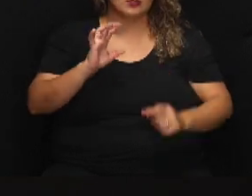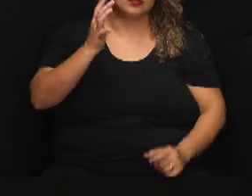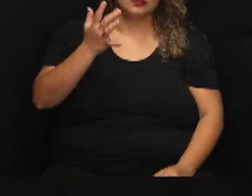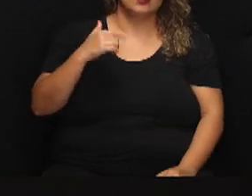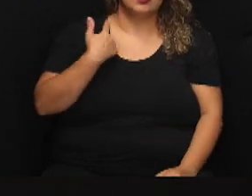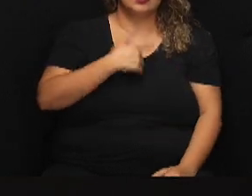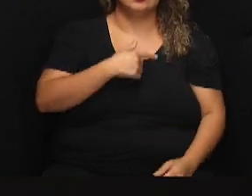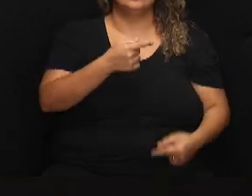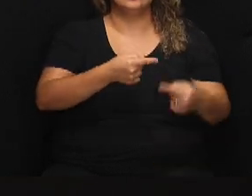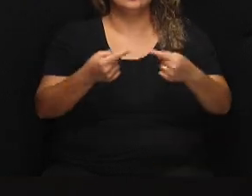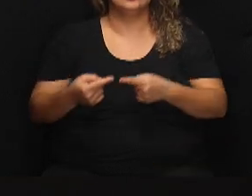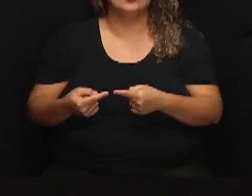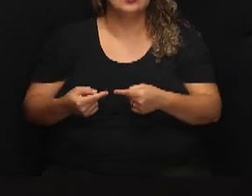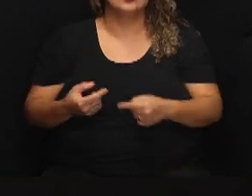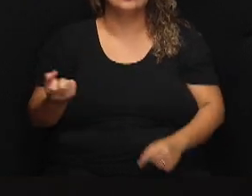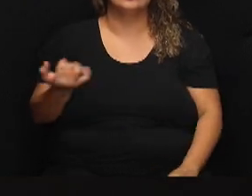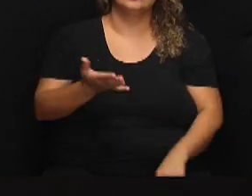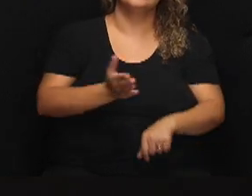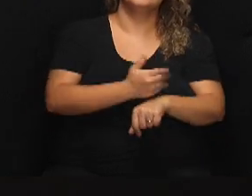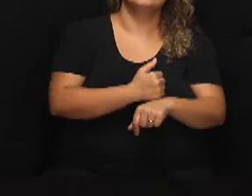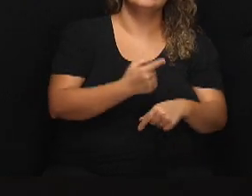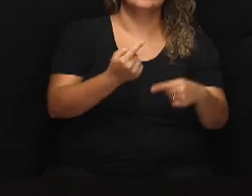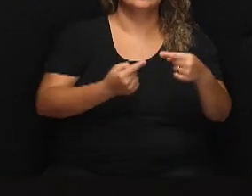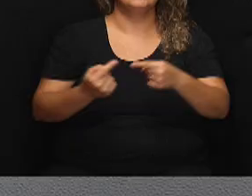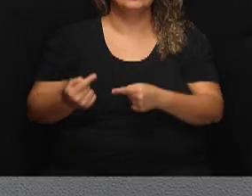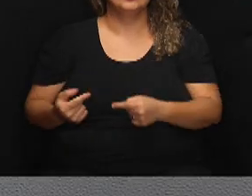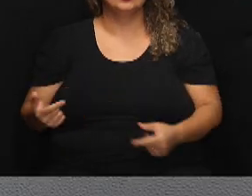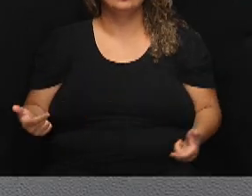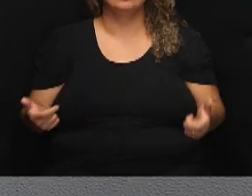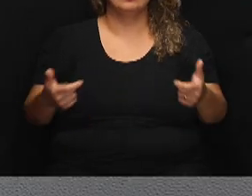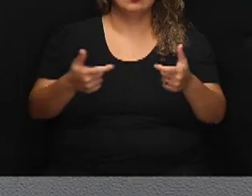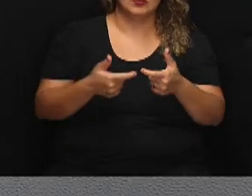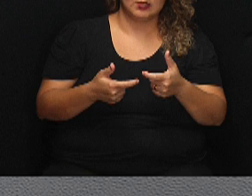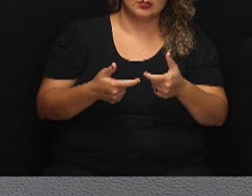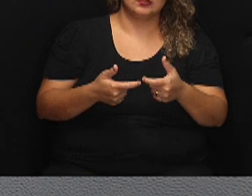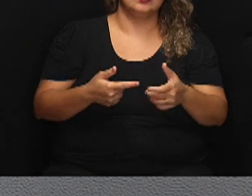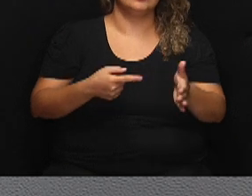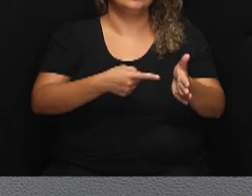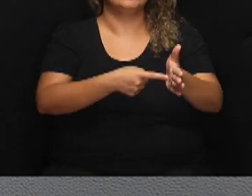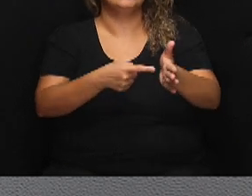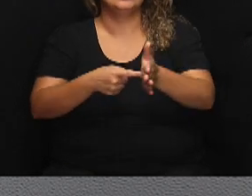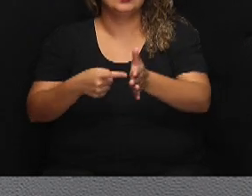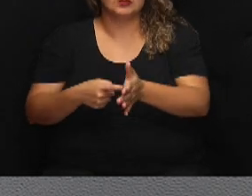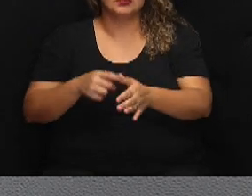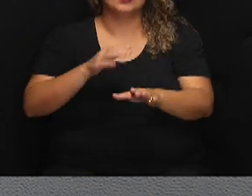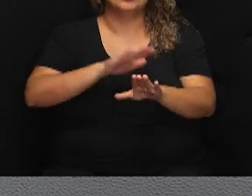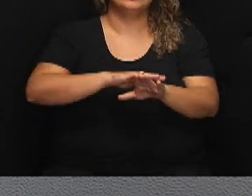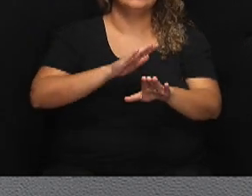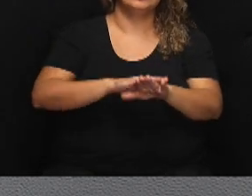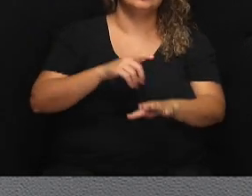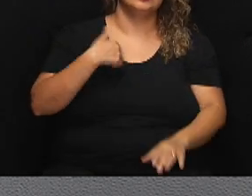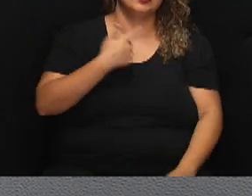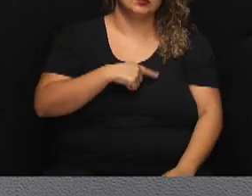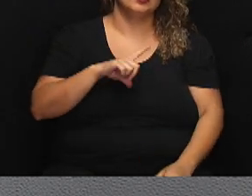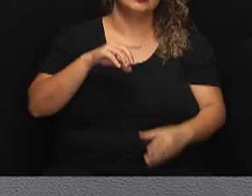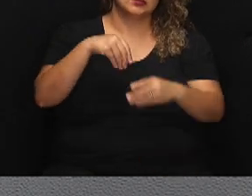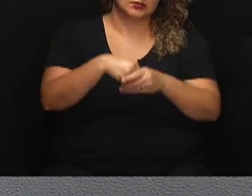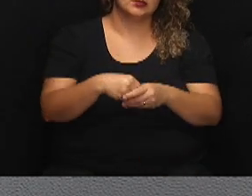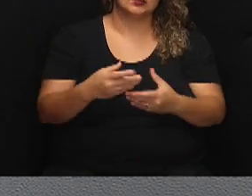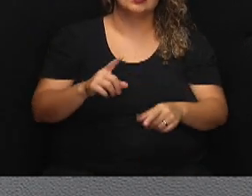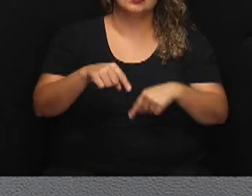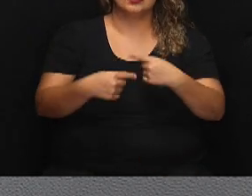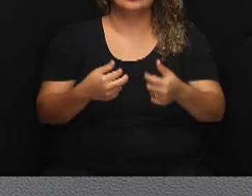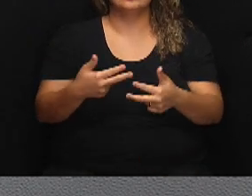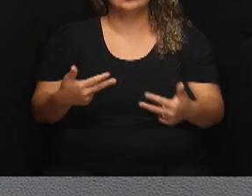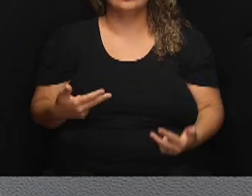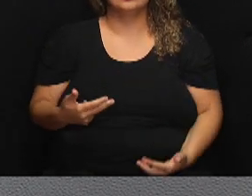começar a discutir isso. O quanto antes a gente discutir, menos dessas denúncias, dessas ações, a gente vai ter aqui dentro. E a outra coisa